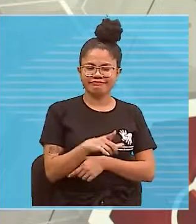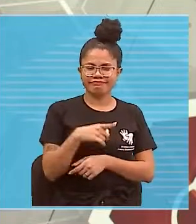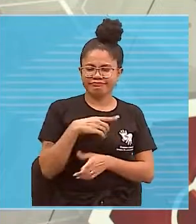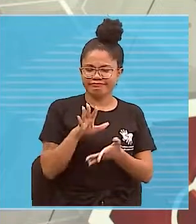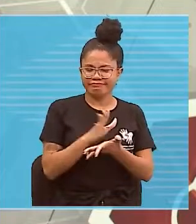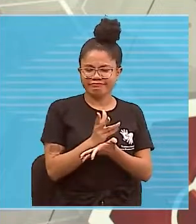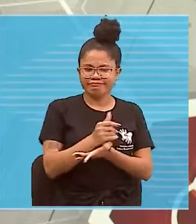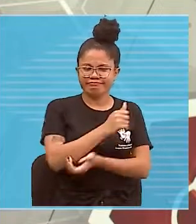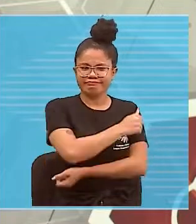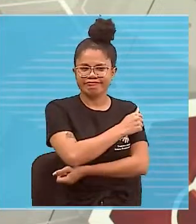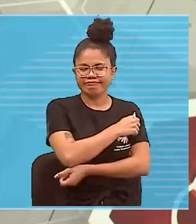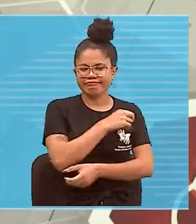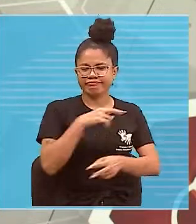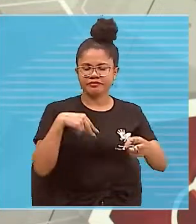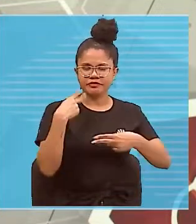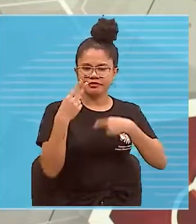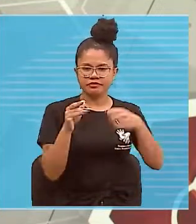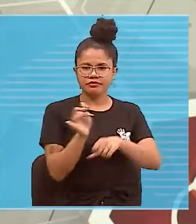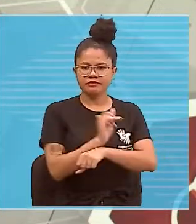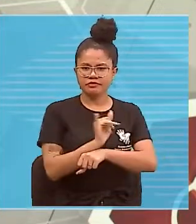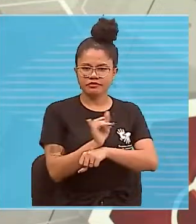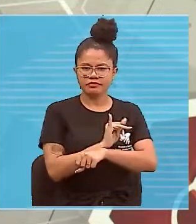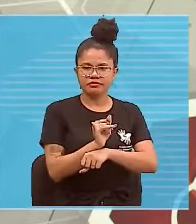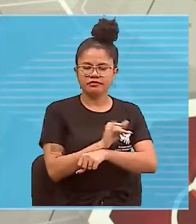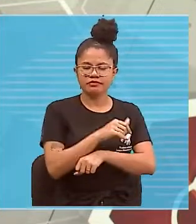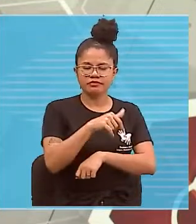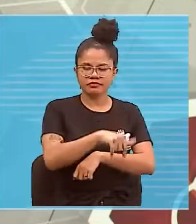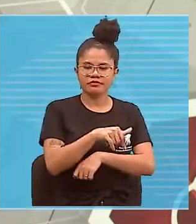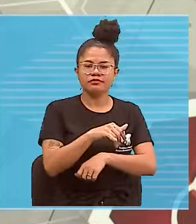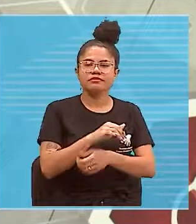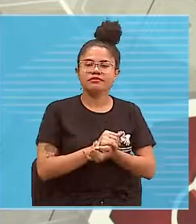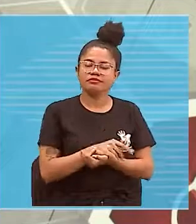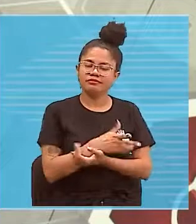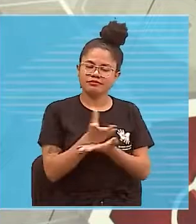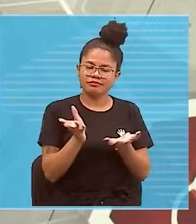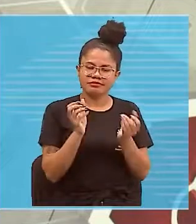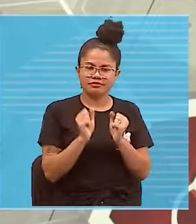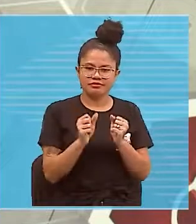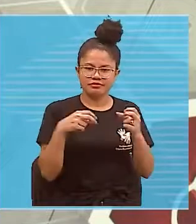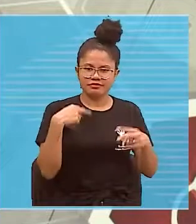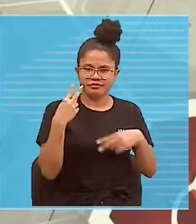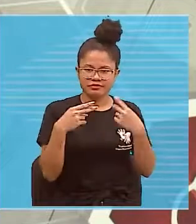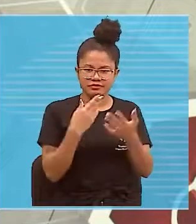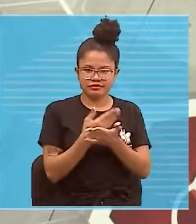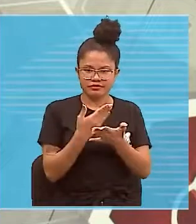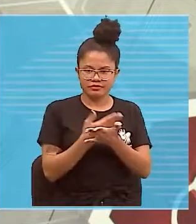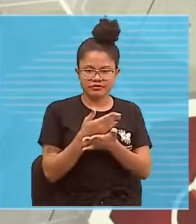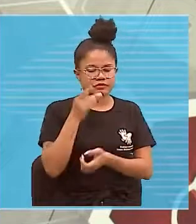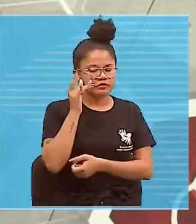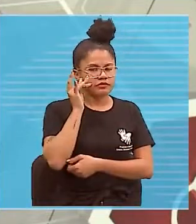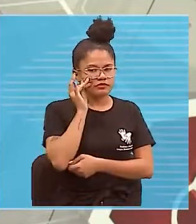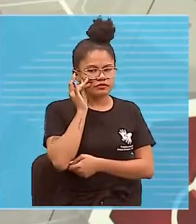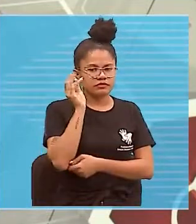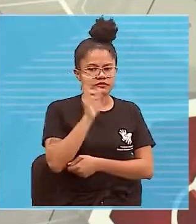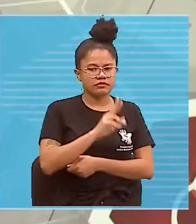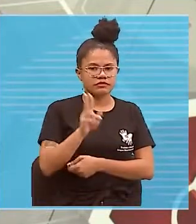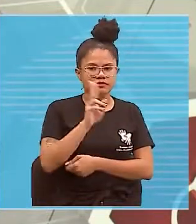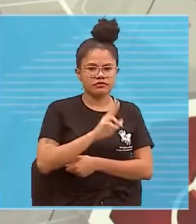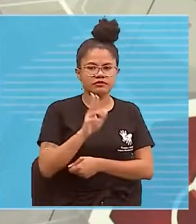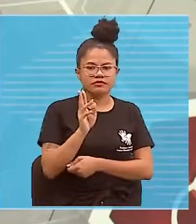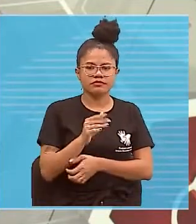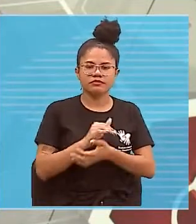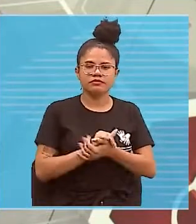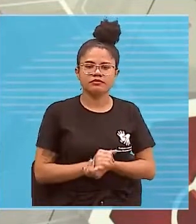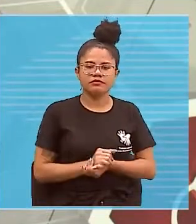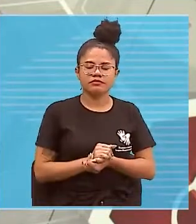YouTube né Canal educação tem um YouTube E aí você pode também assistir essa aula ao vivo através desse canal né Há